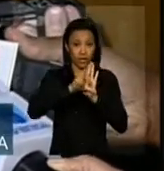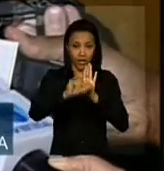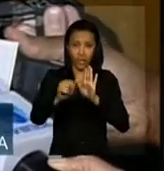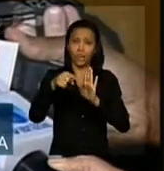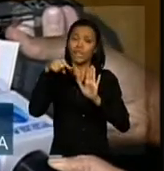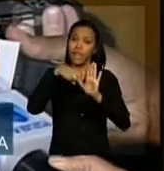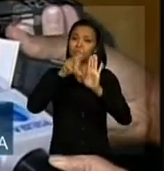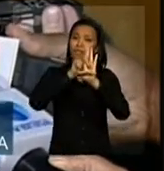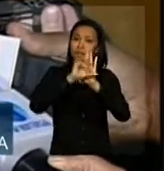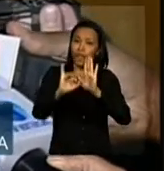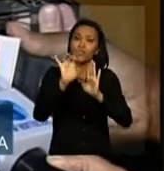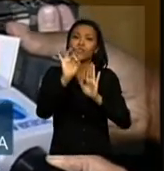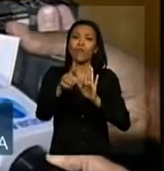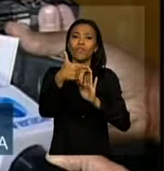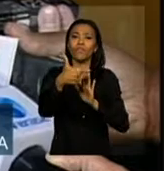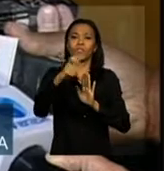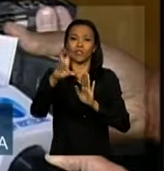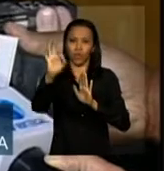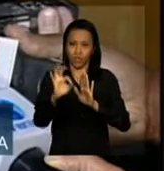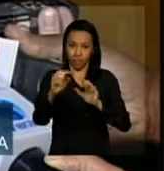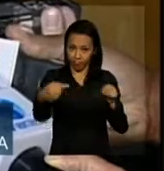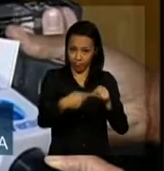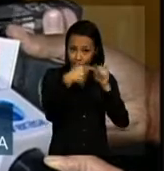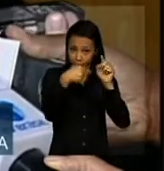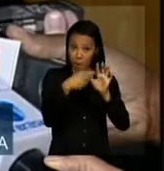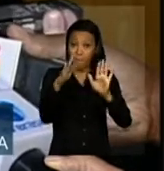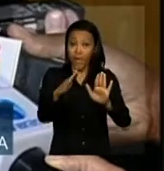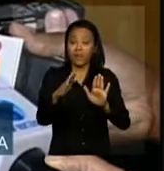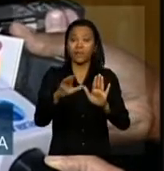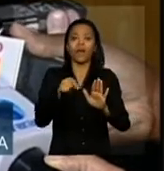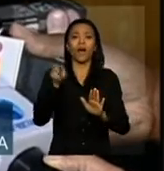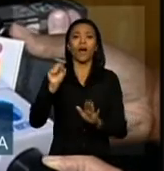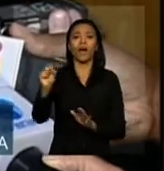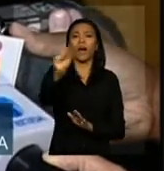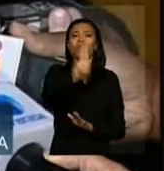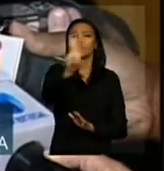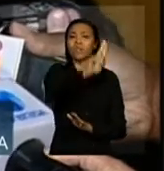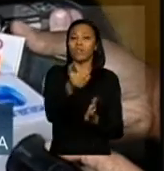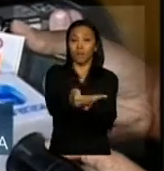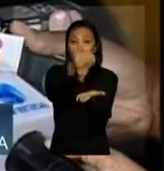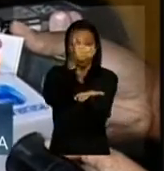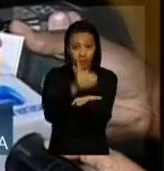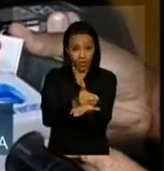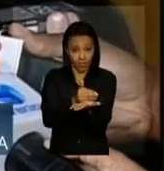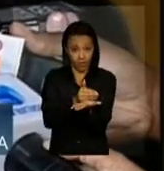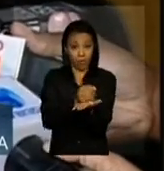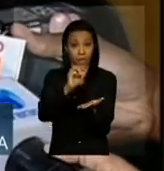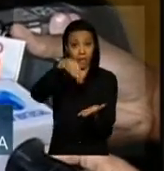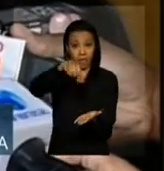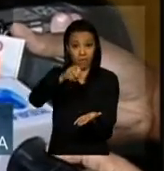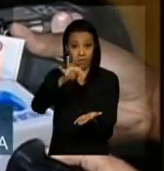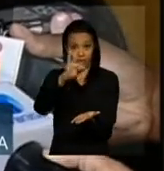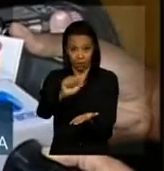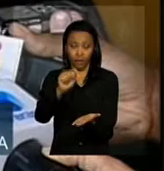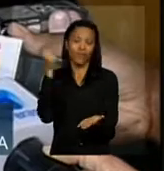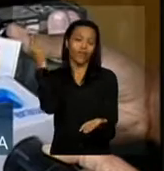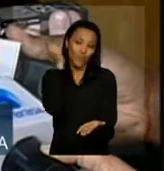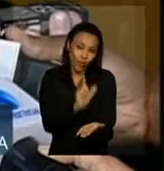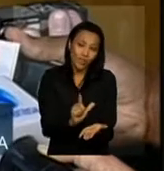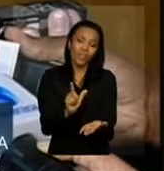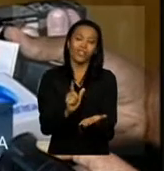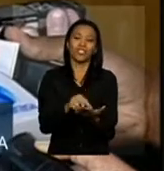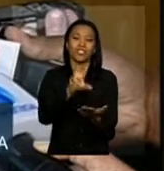lei deveriam ser apenas 25%. Então, as universidades estão se antecipando à meta e nós chegaremos mais cedo à meta